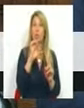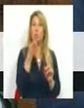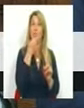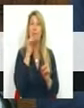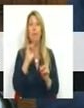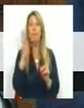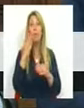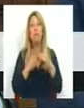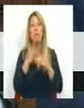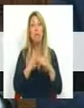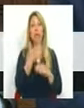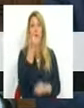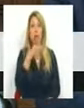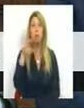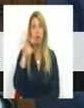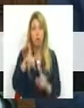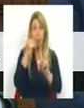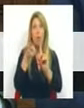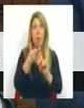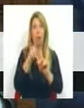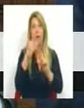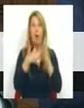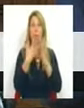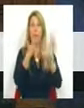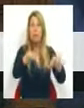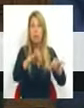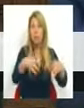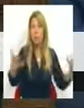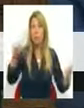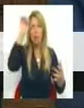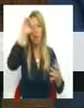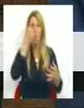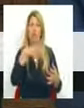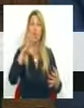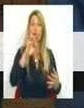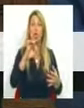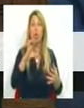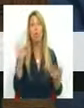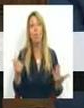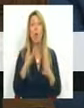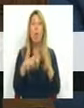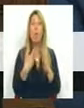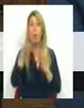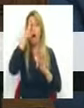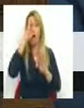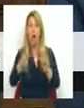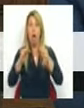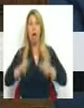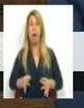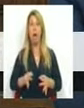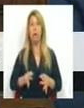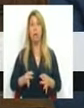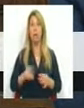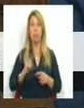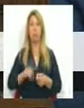de 2018, que seria quando o plano terminaria, ou janeiro de 2018, versus um plano que antecipa a saída do Estado, sem a